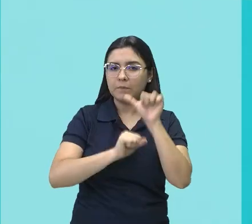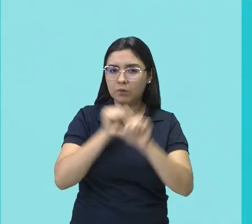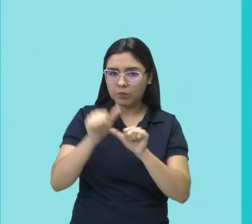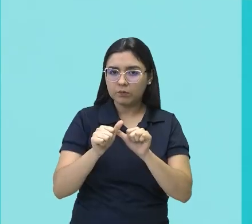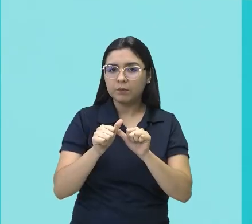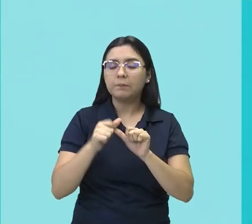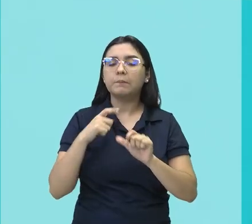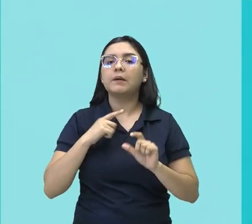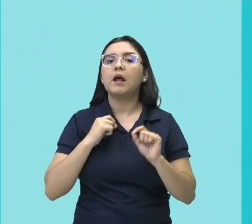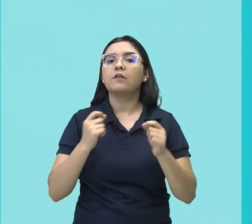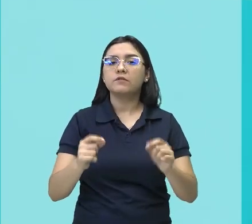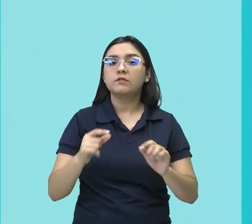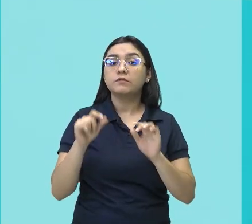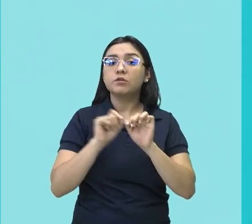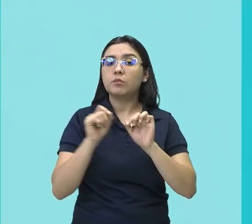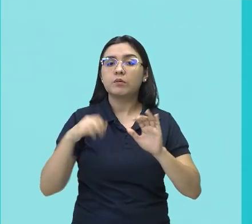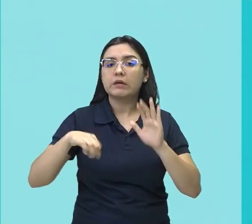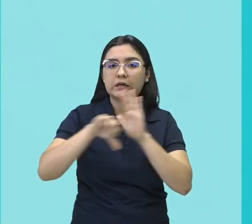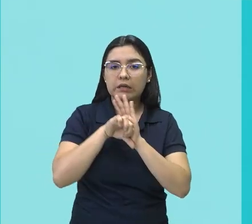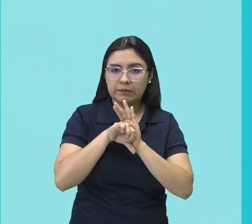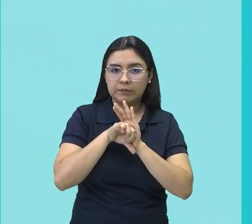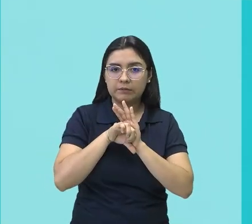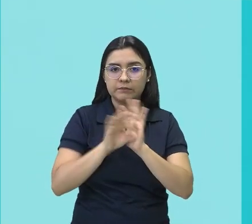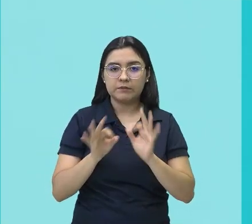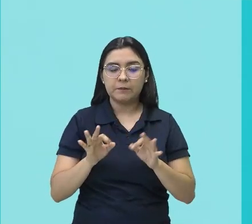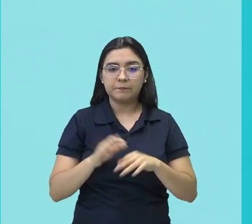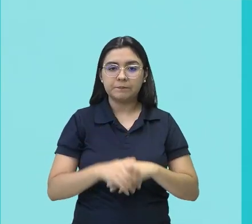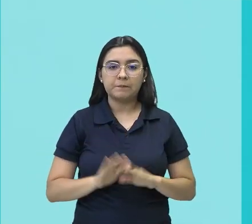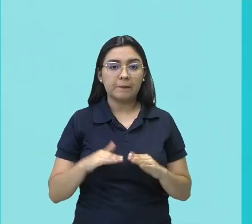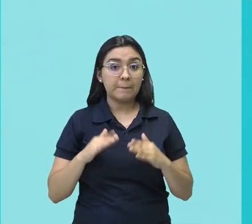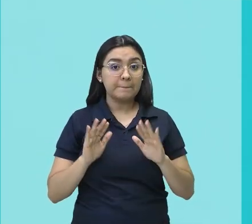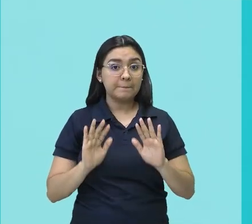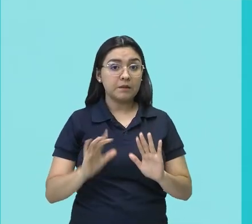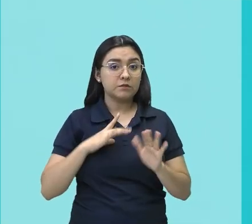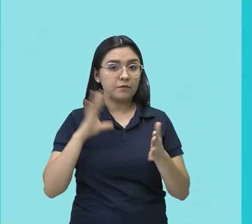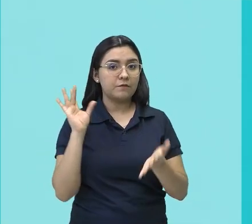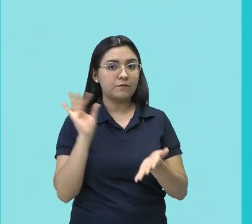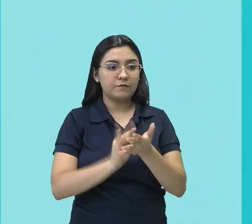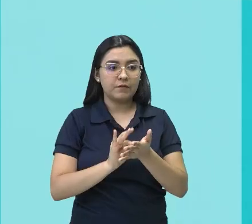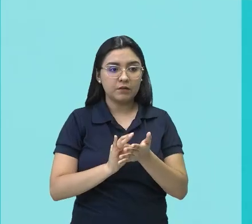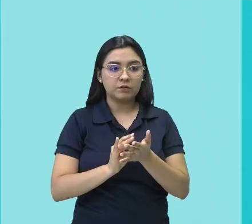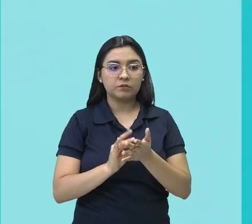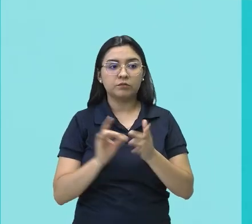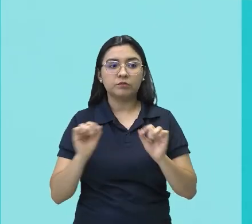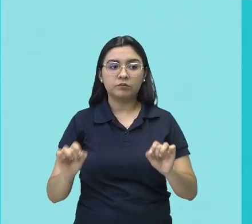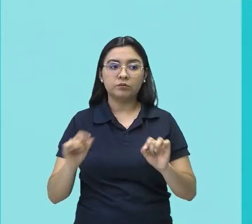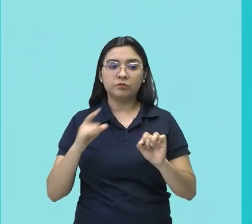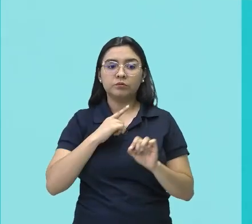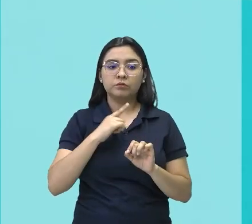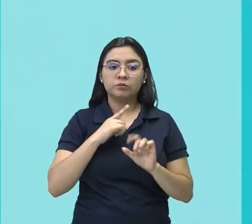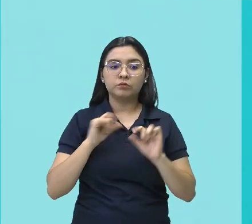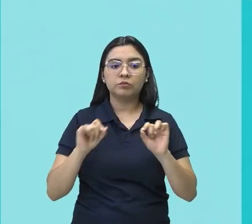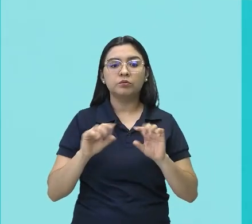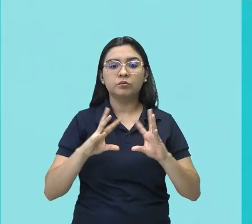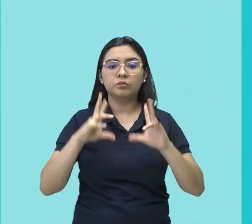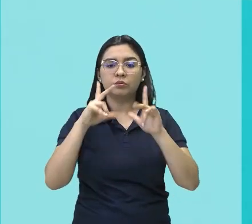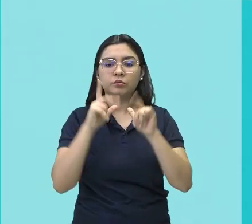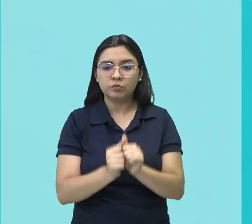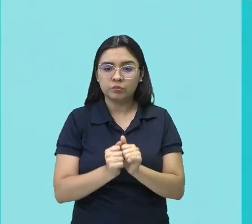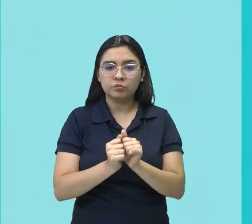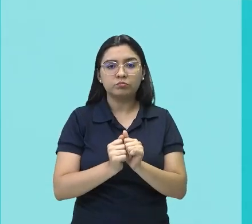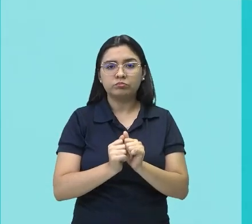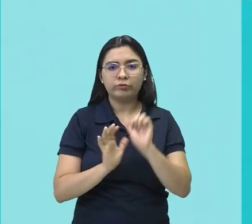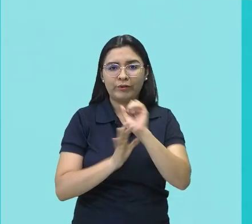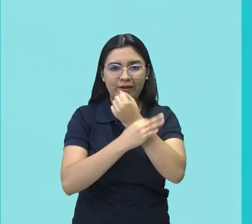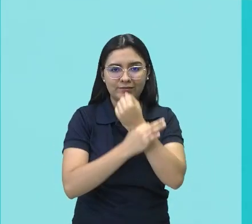para cometer um crime, alguma coisa desse tipo, tá? Mas o que é fato é que nem todos os direitos nos são garantidos,